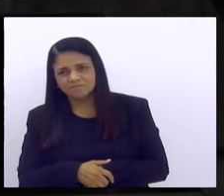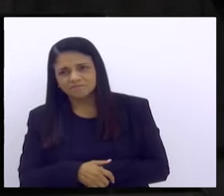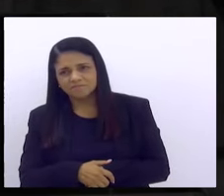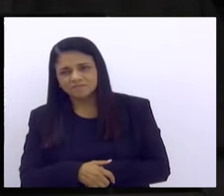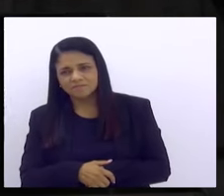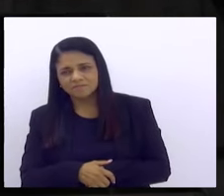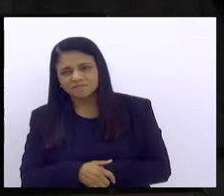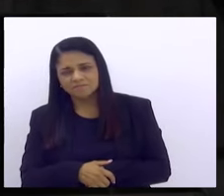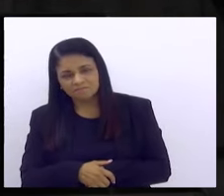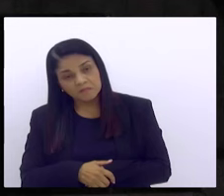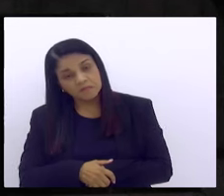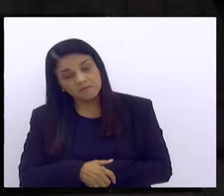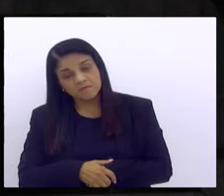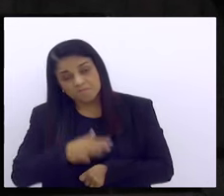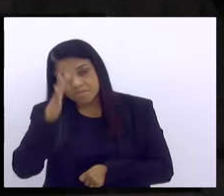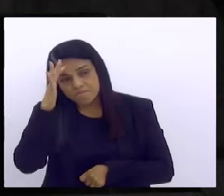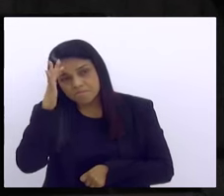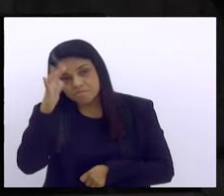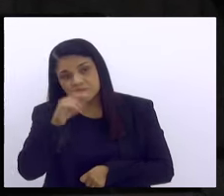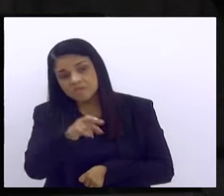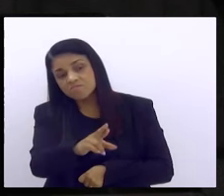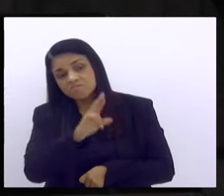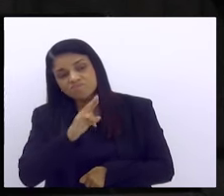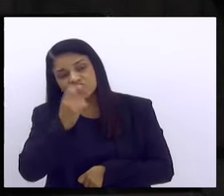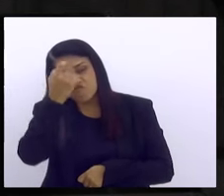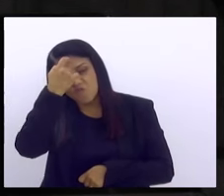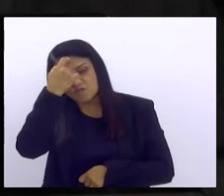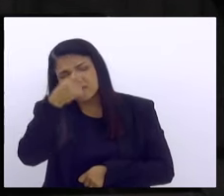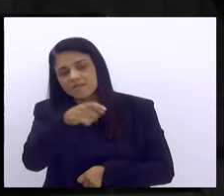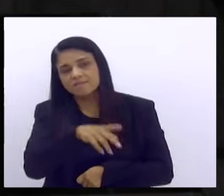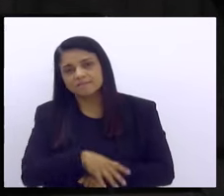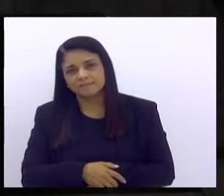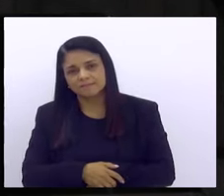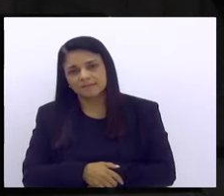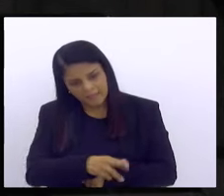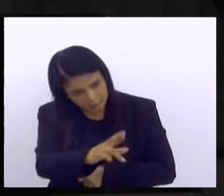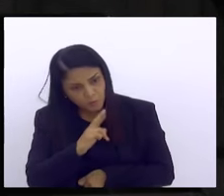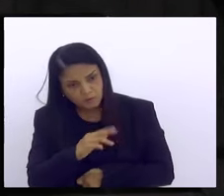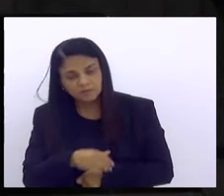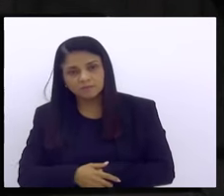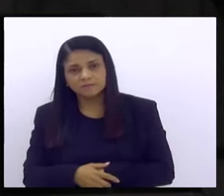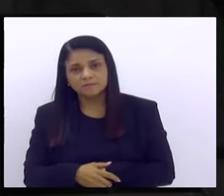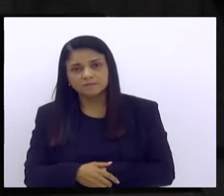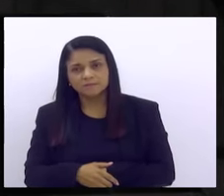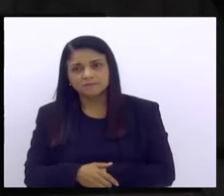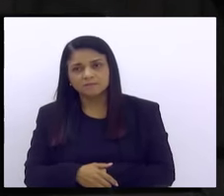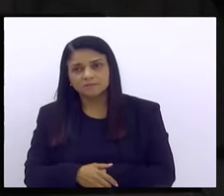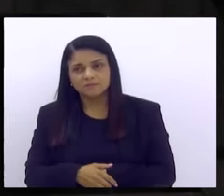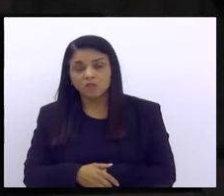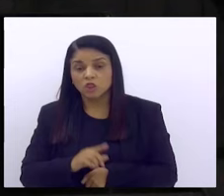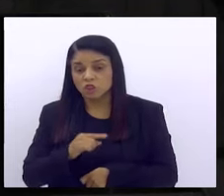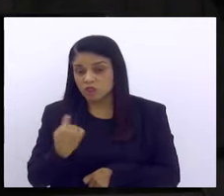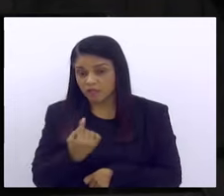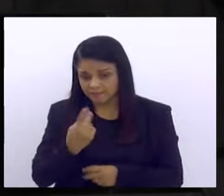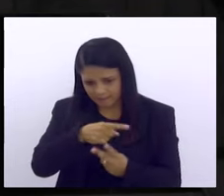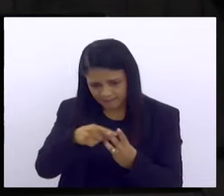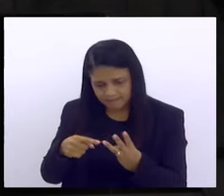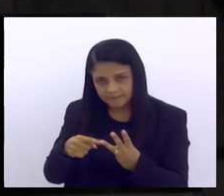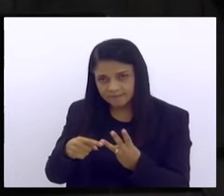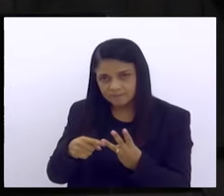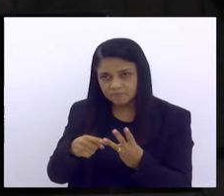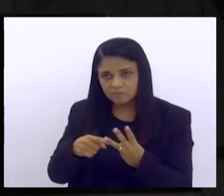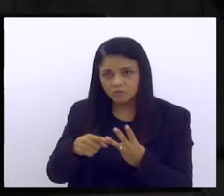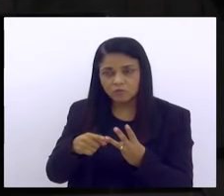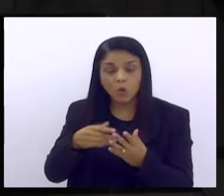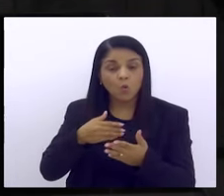Mentaliza isso aí. Leva para o seu consciente. Responde isso aí. Nós fizemos o que